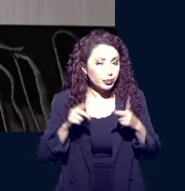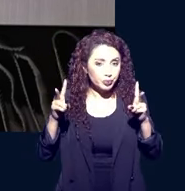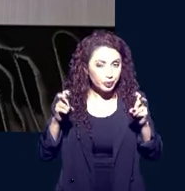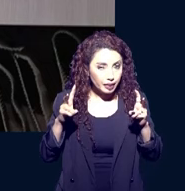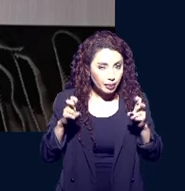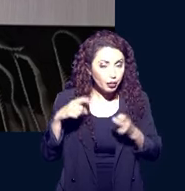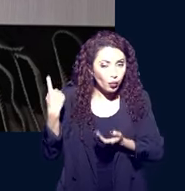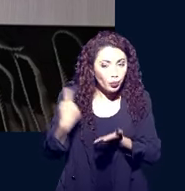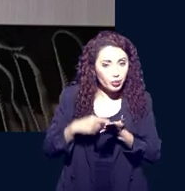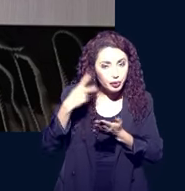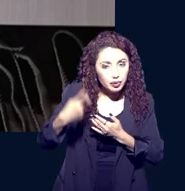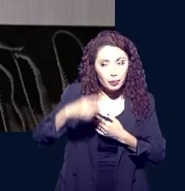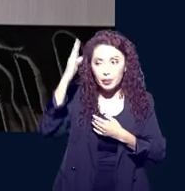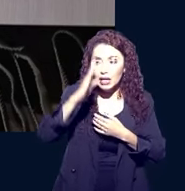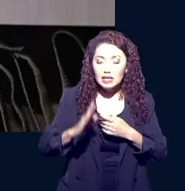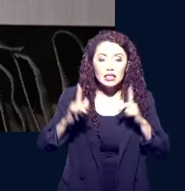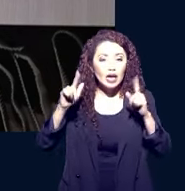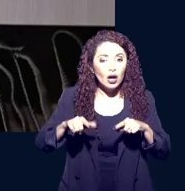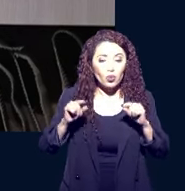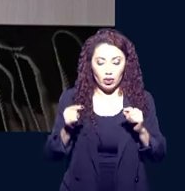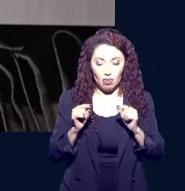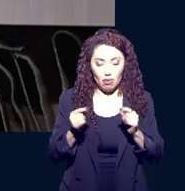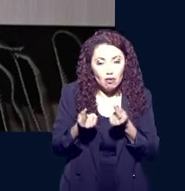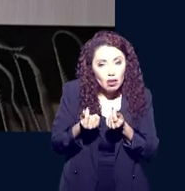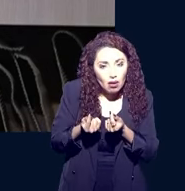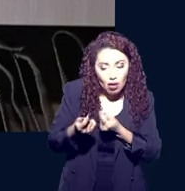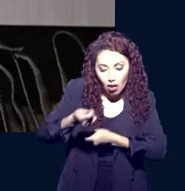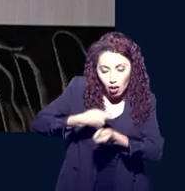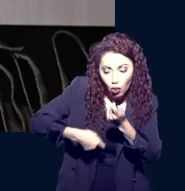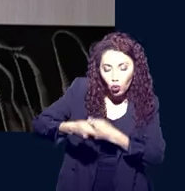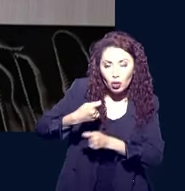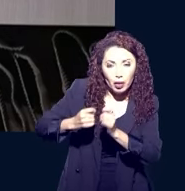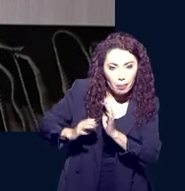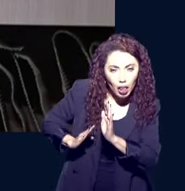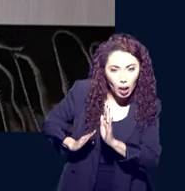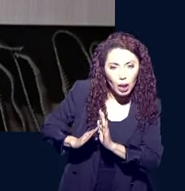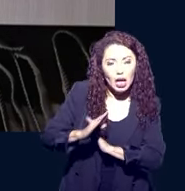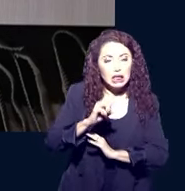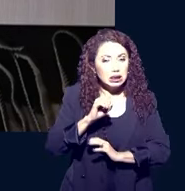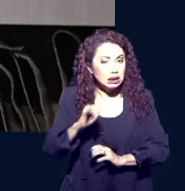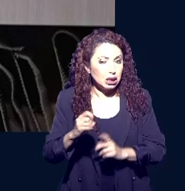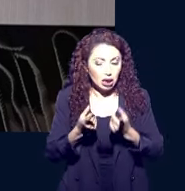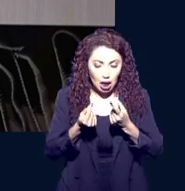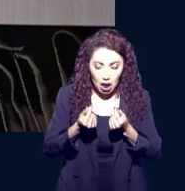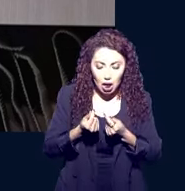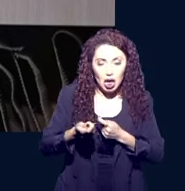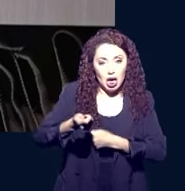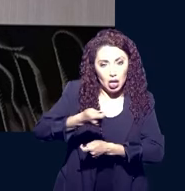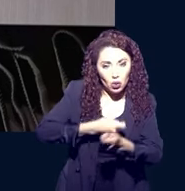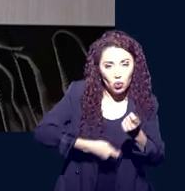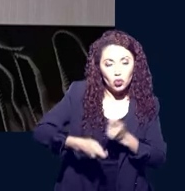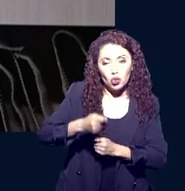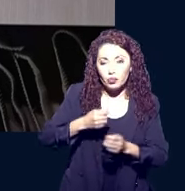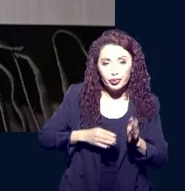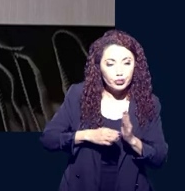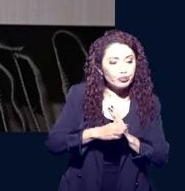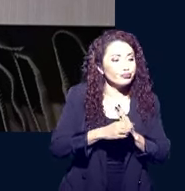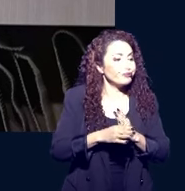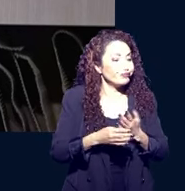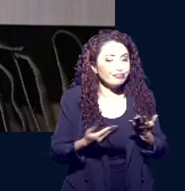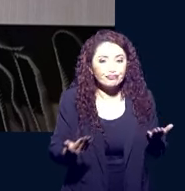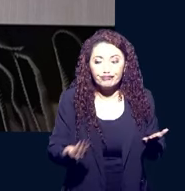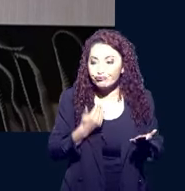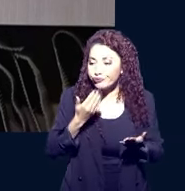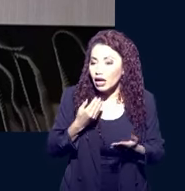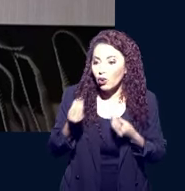Brasil crescimento econômico sem crescimento econômico não há como enfrentar a pobreza nem distribuir